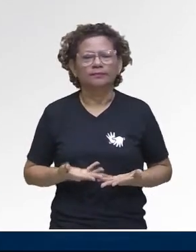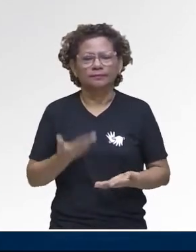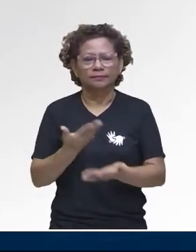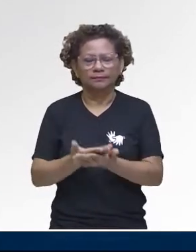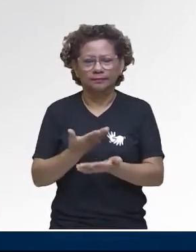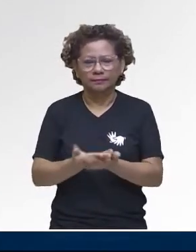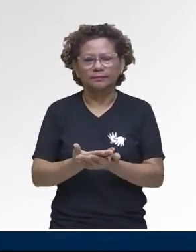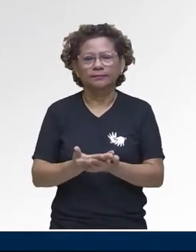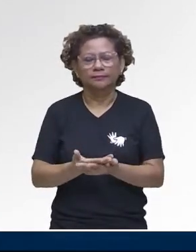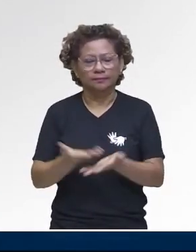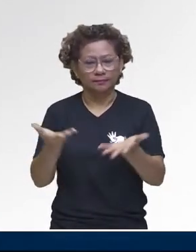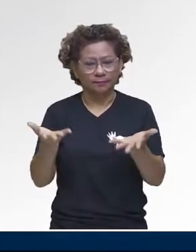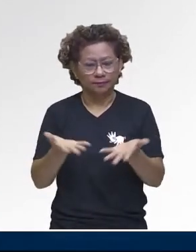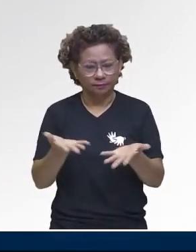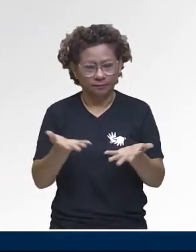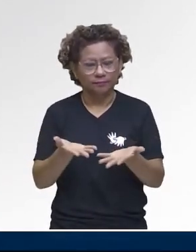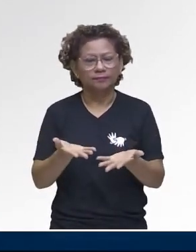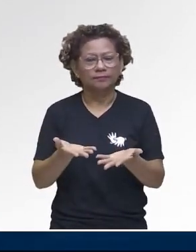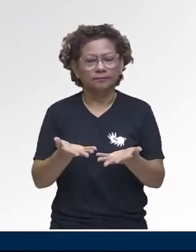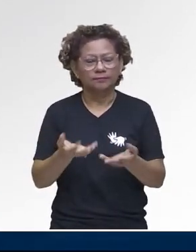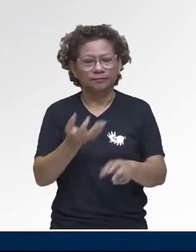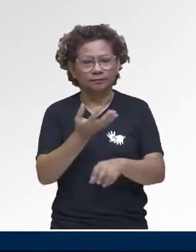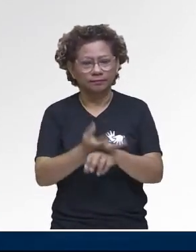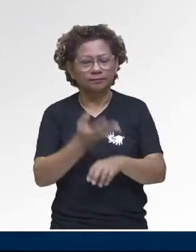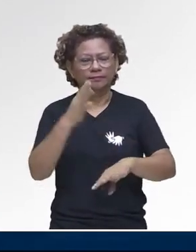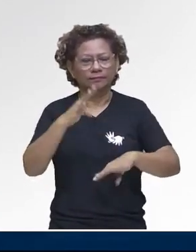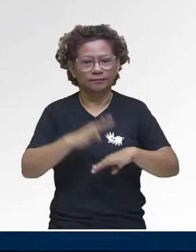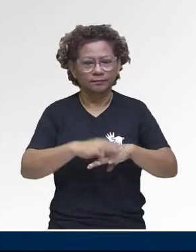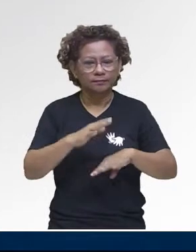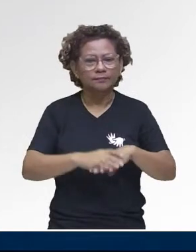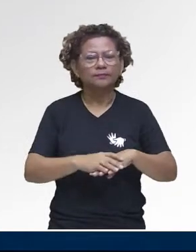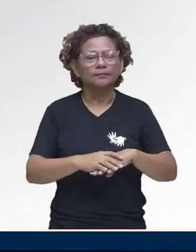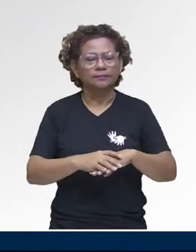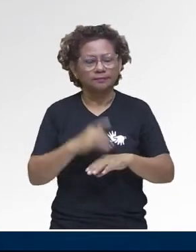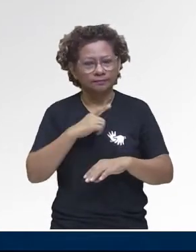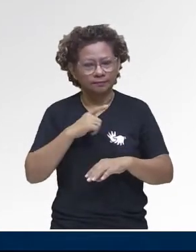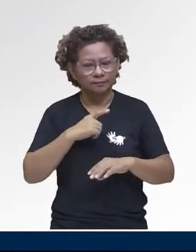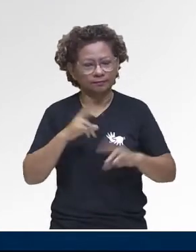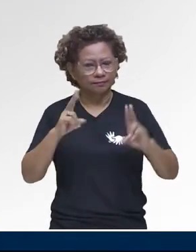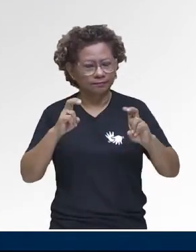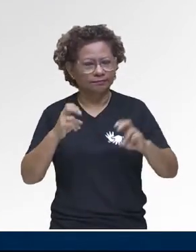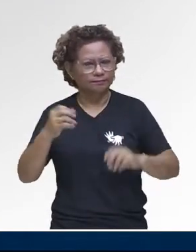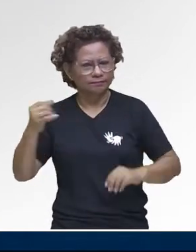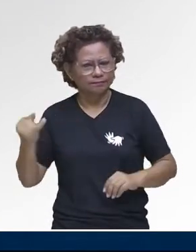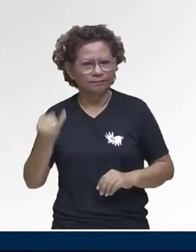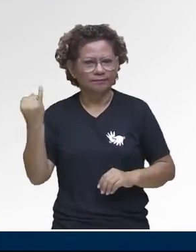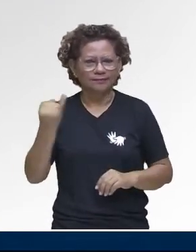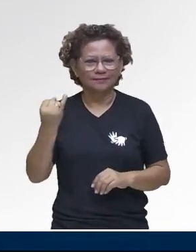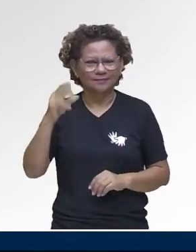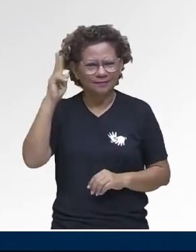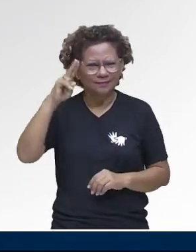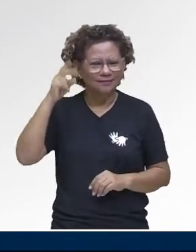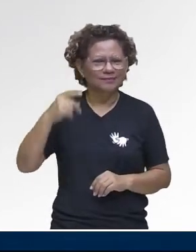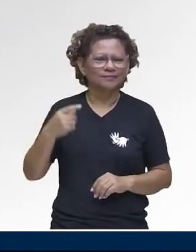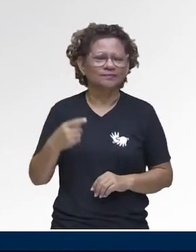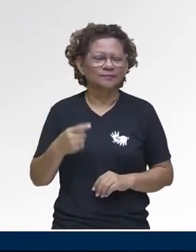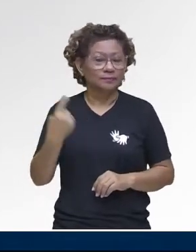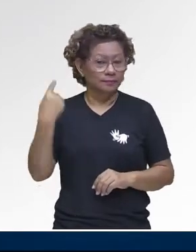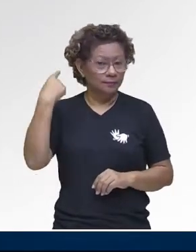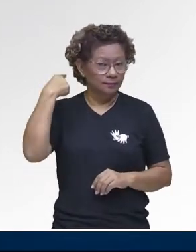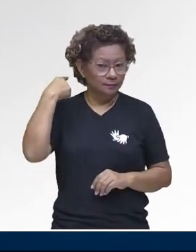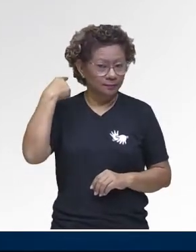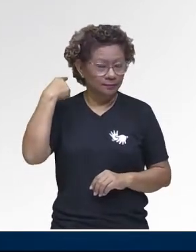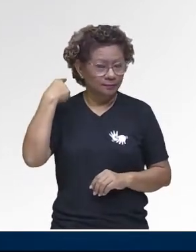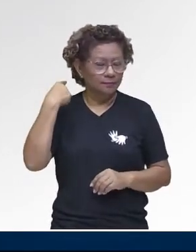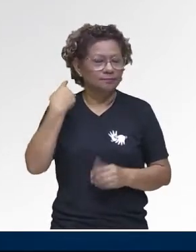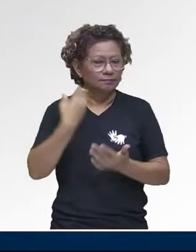aqui da segunda unidade junto com vocês, trazendo mais elementos importantes. Na aula de ontem, a gente falou um pouquinho sobre a